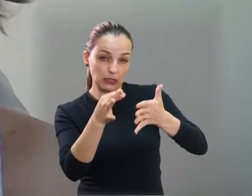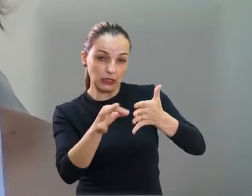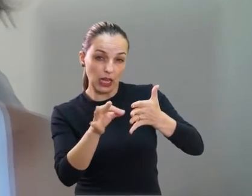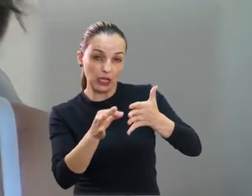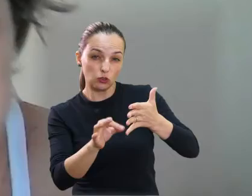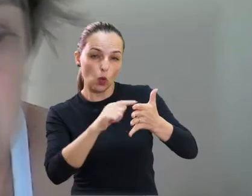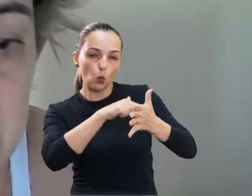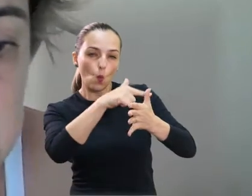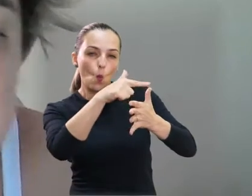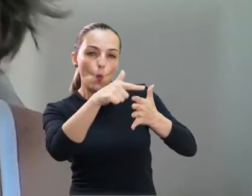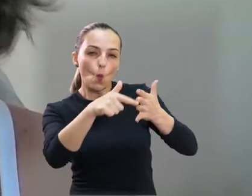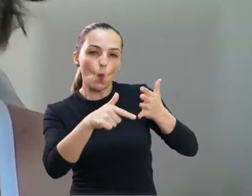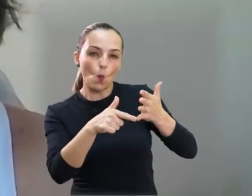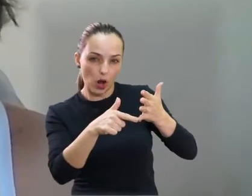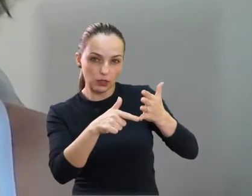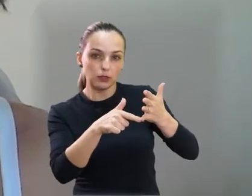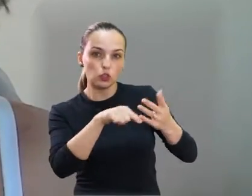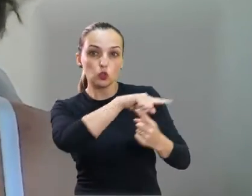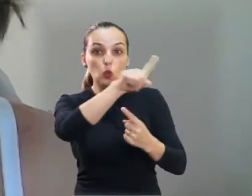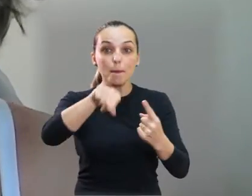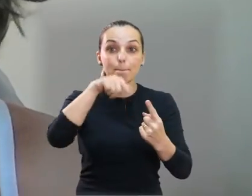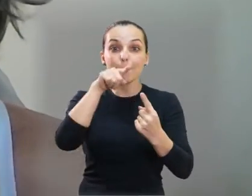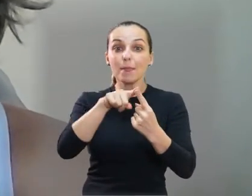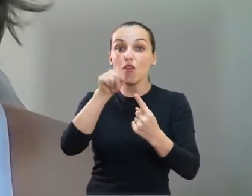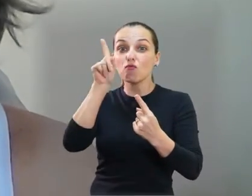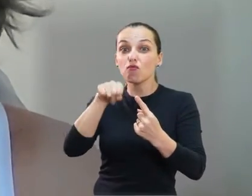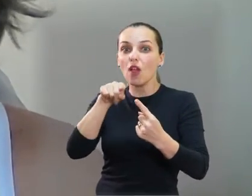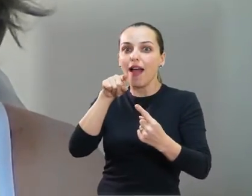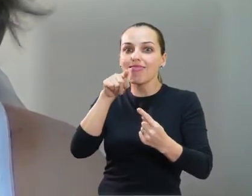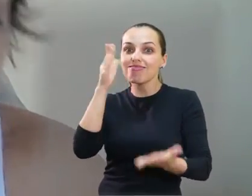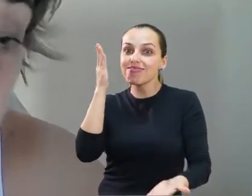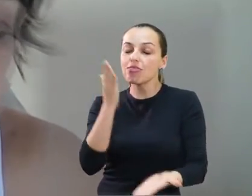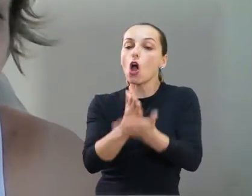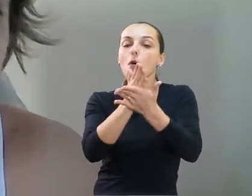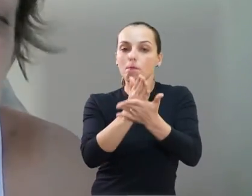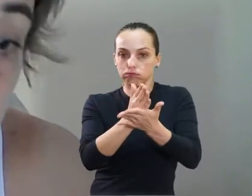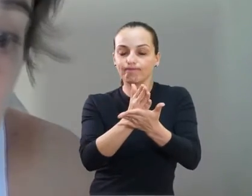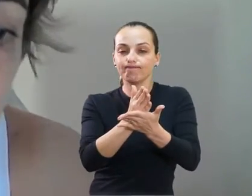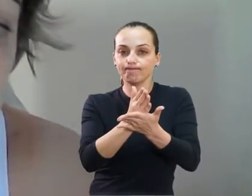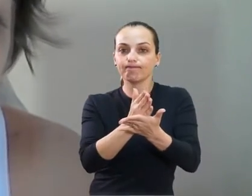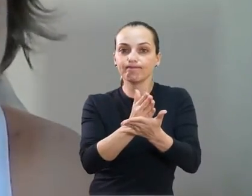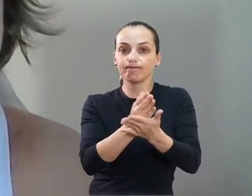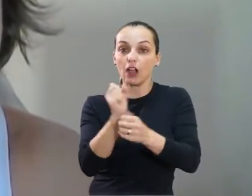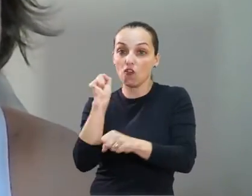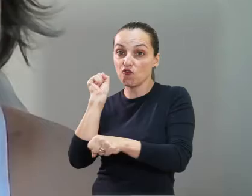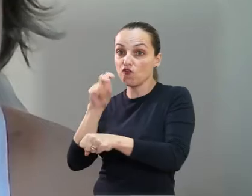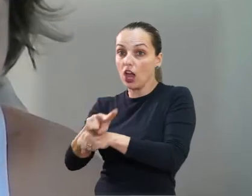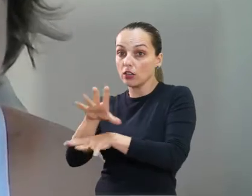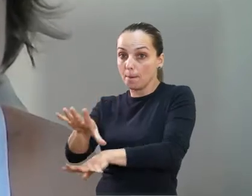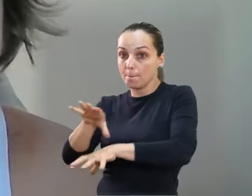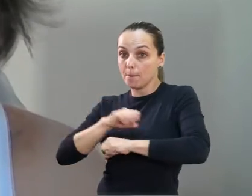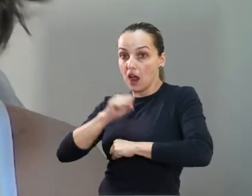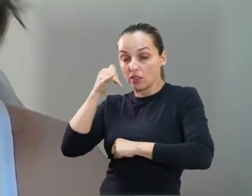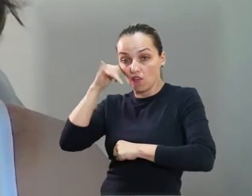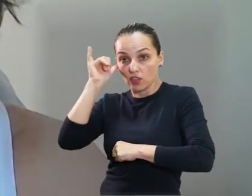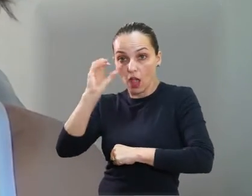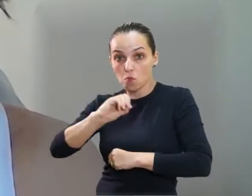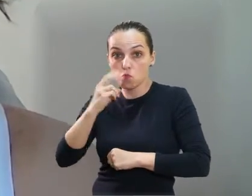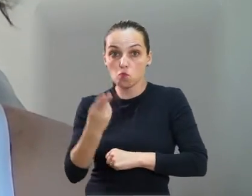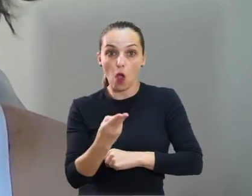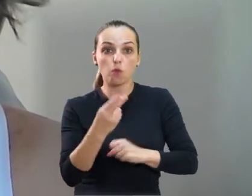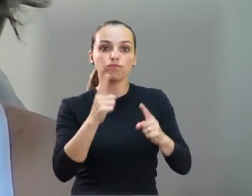atividades, todas elas com o intuito de interromper, de primeiro prevenir a infecção